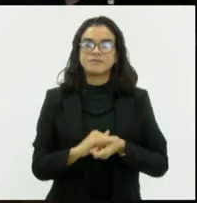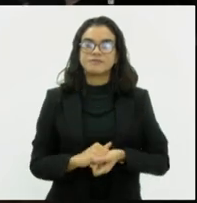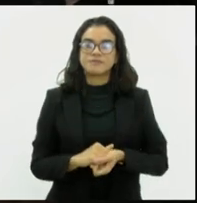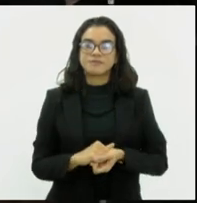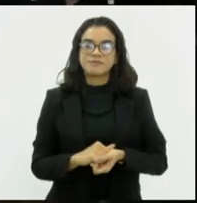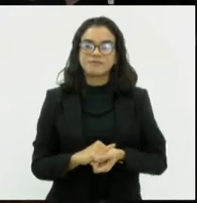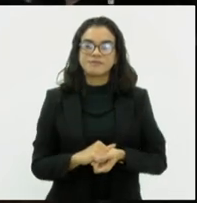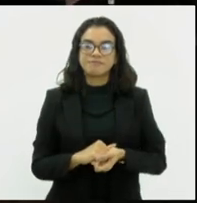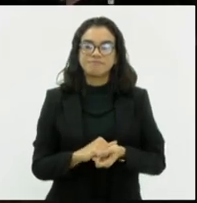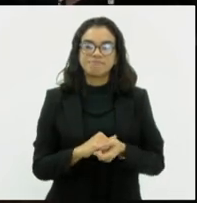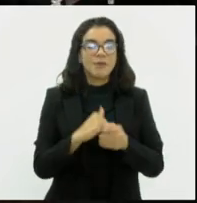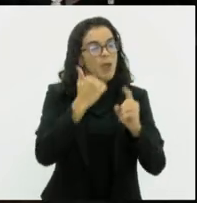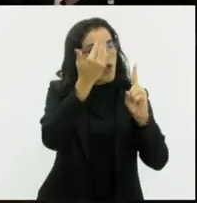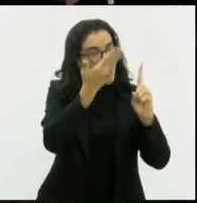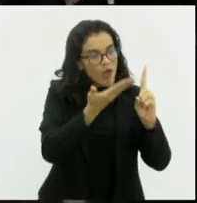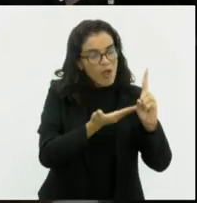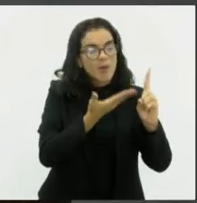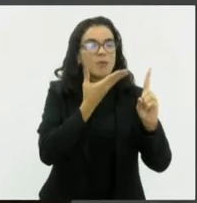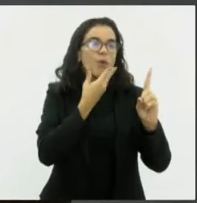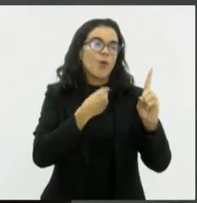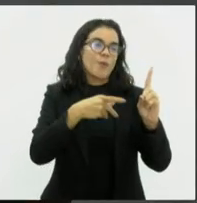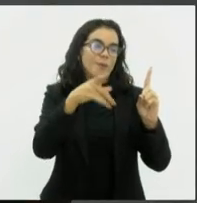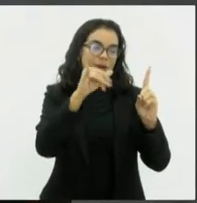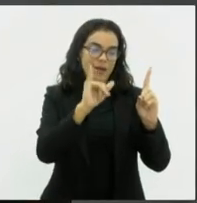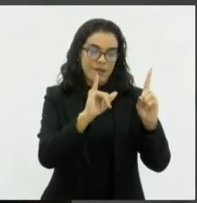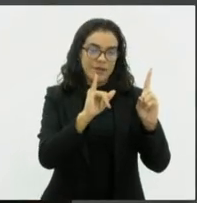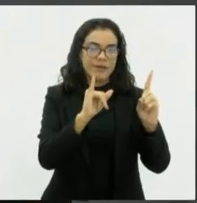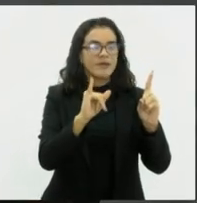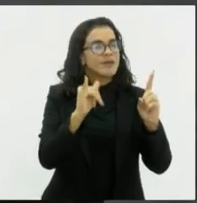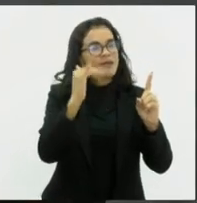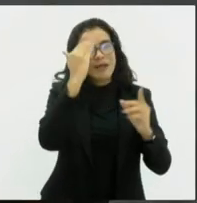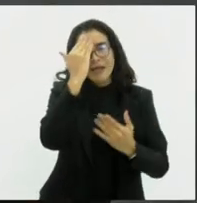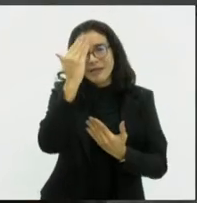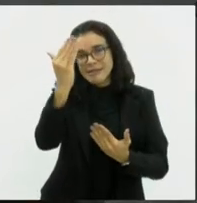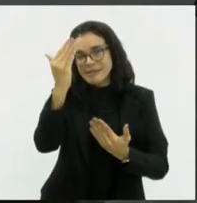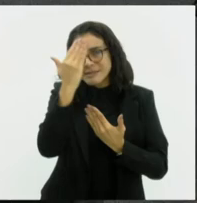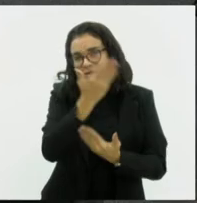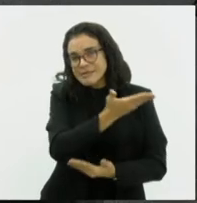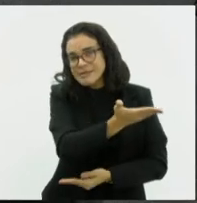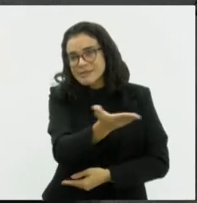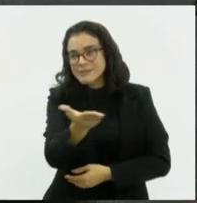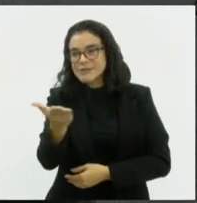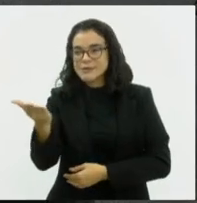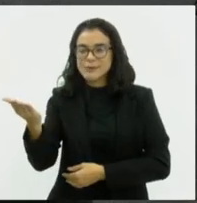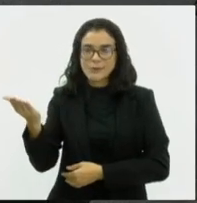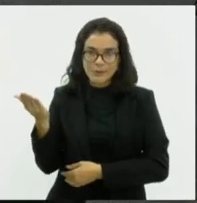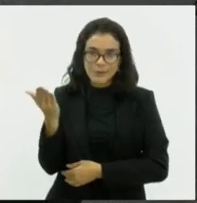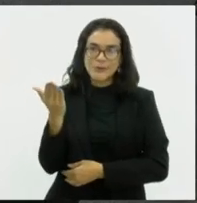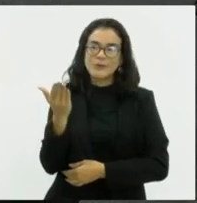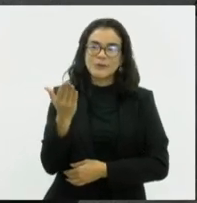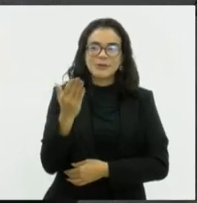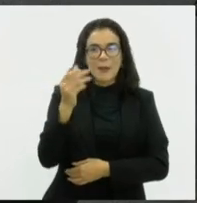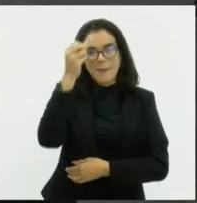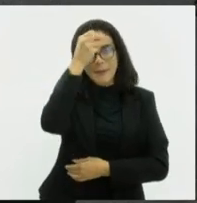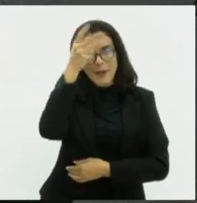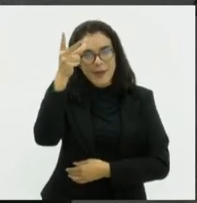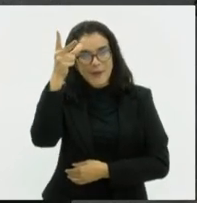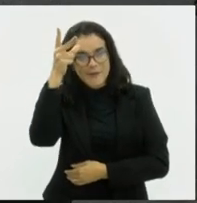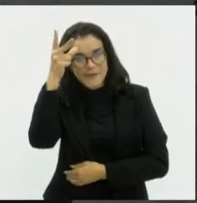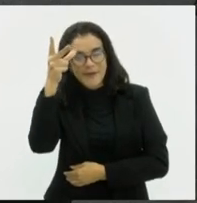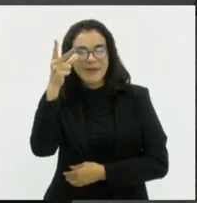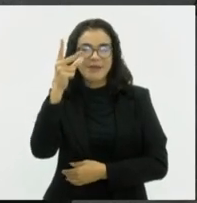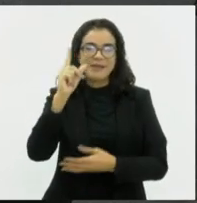Essa é a minha homenagem ao meu pai. E agradecer a todos aqui que vieram acompanhar. Eu cito os nossos caros prefeitos de Talva,